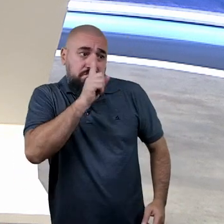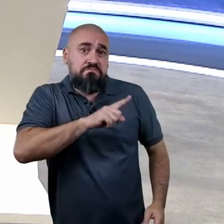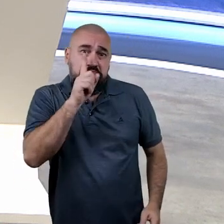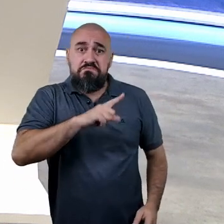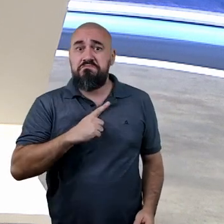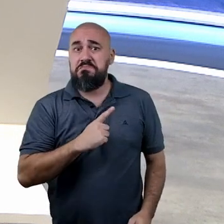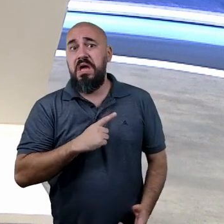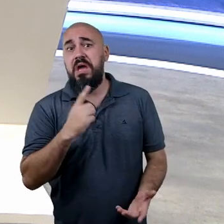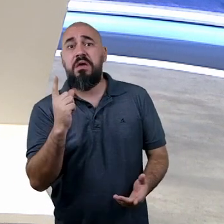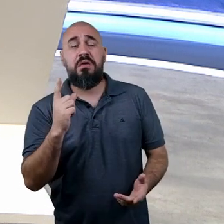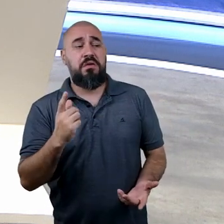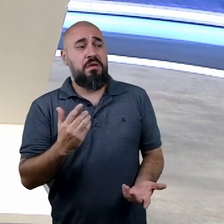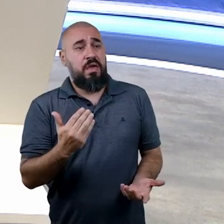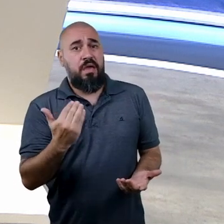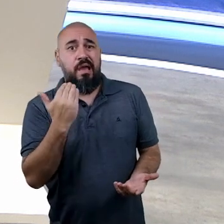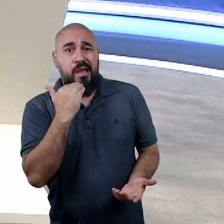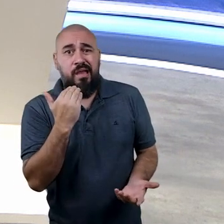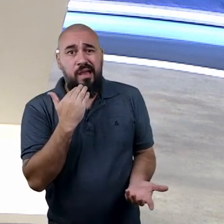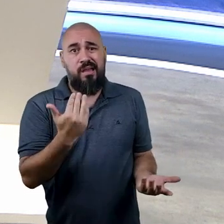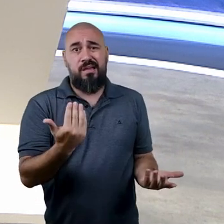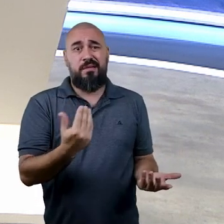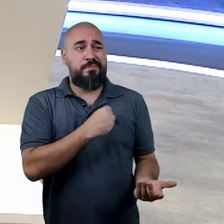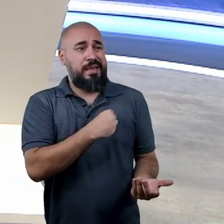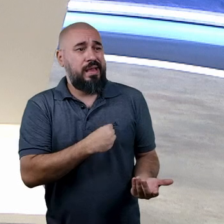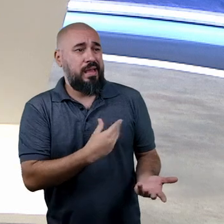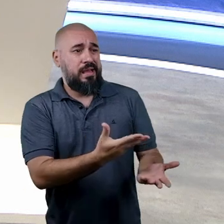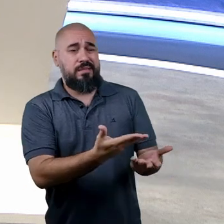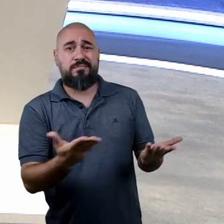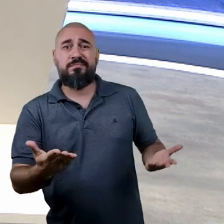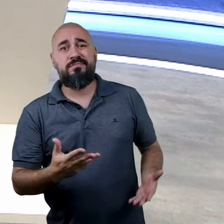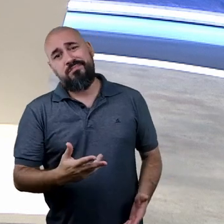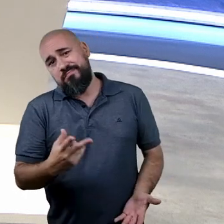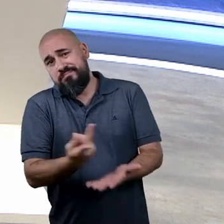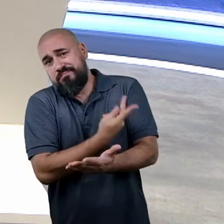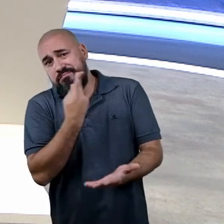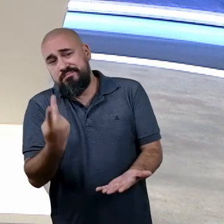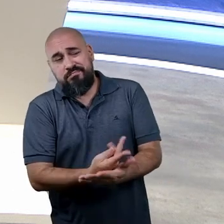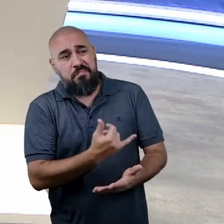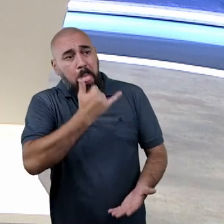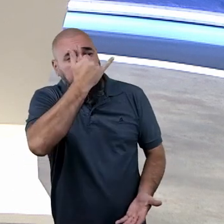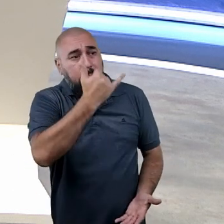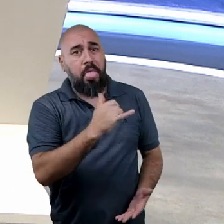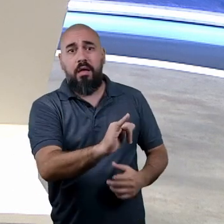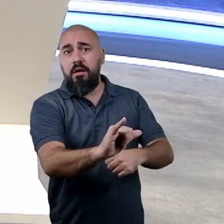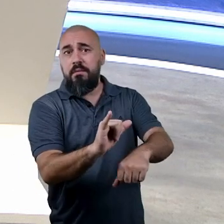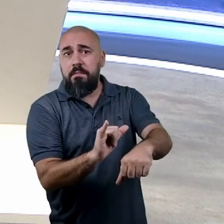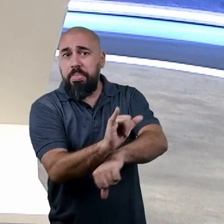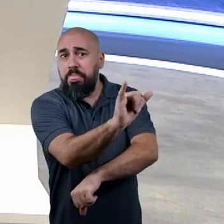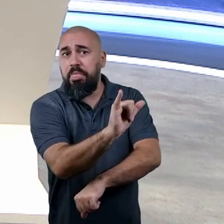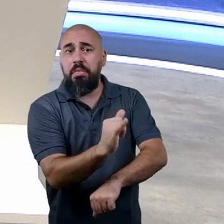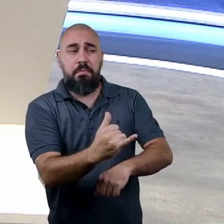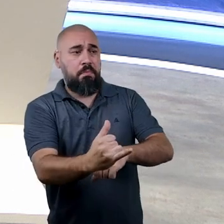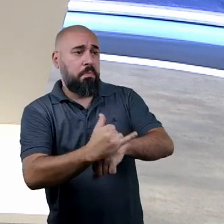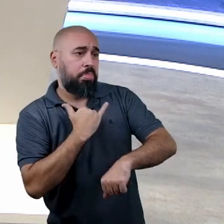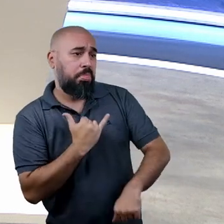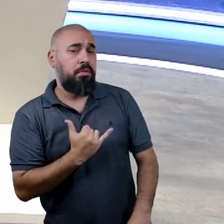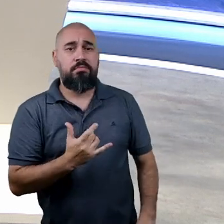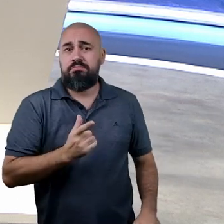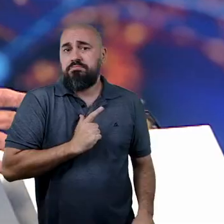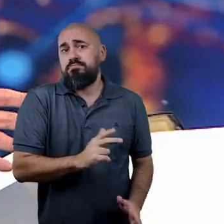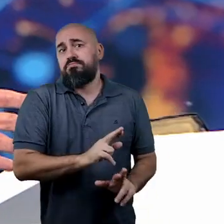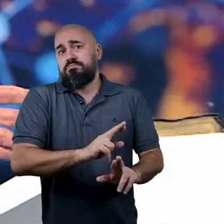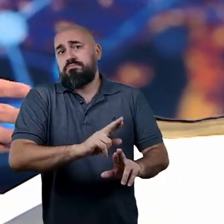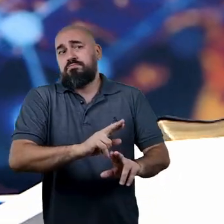não falha. Aquilo que Ele prometeu que vai fazer, Ele vai fazer. Você pode confiar. Se